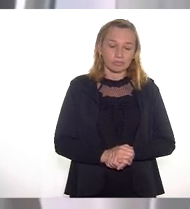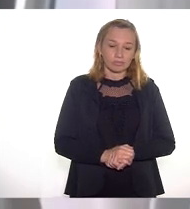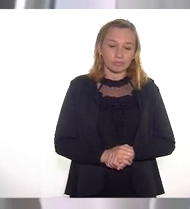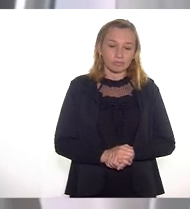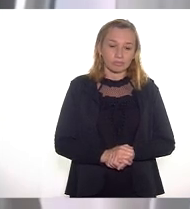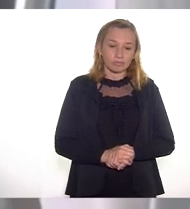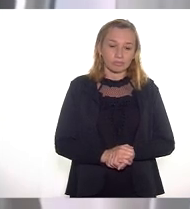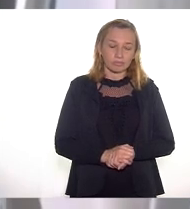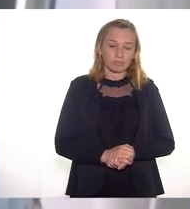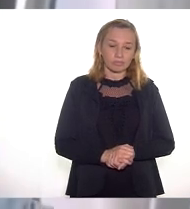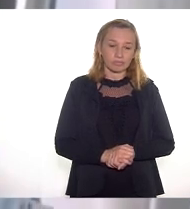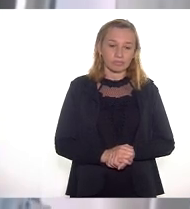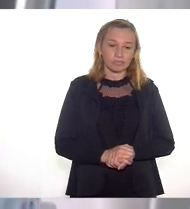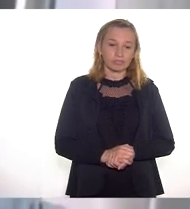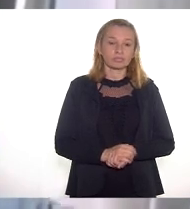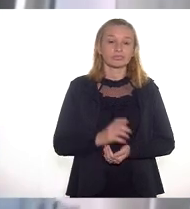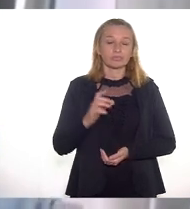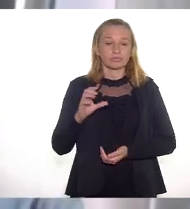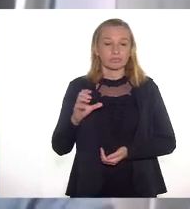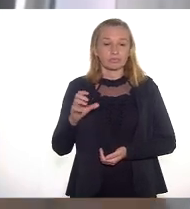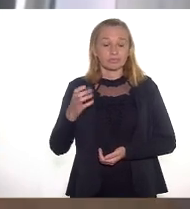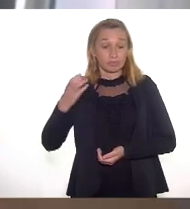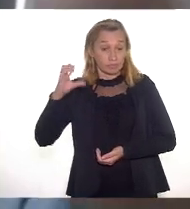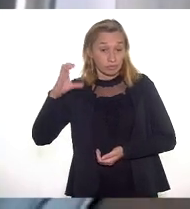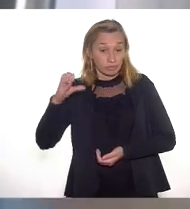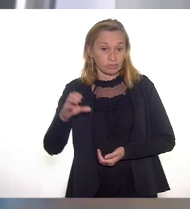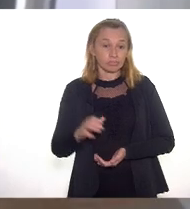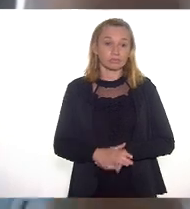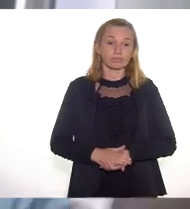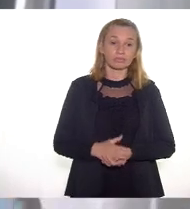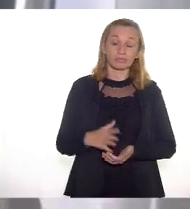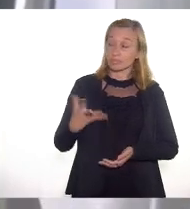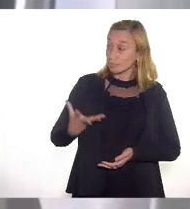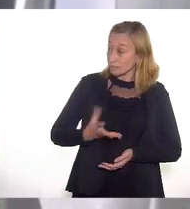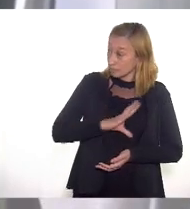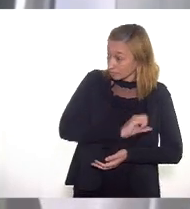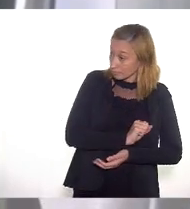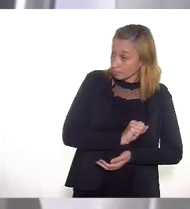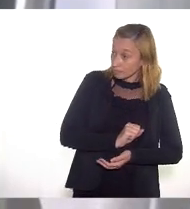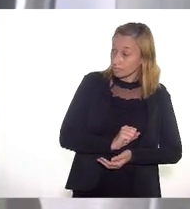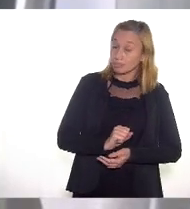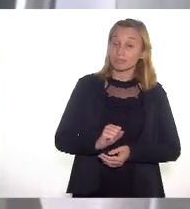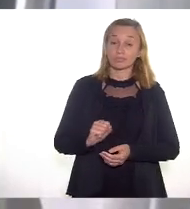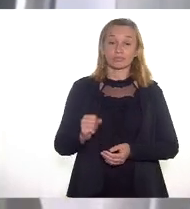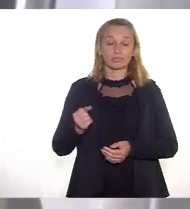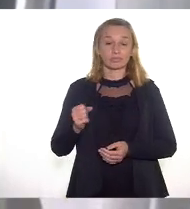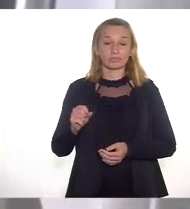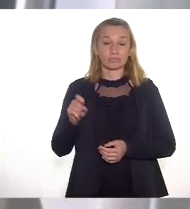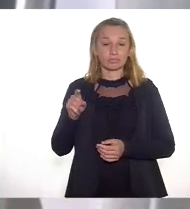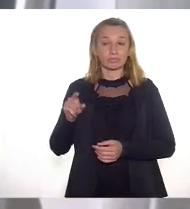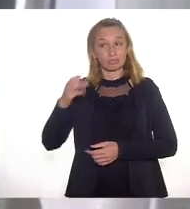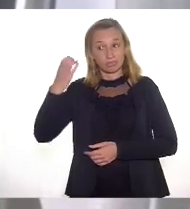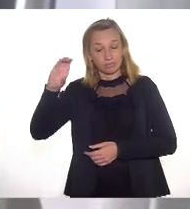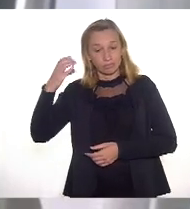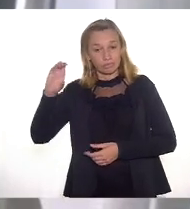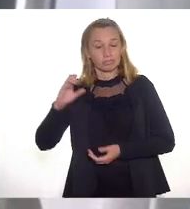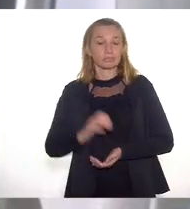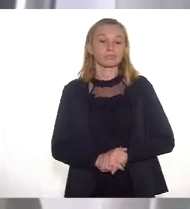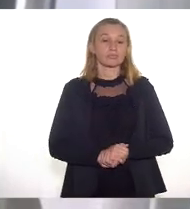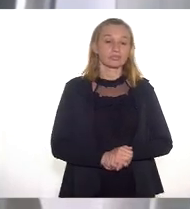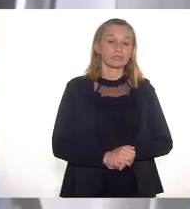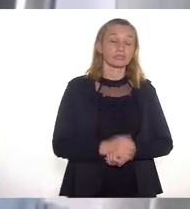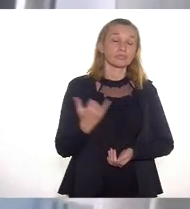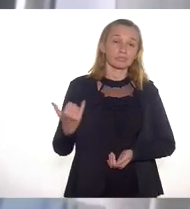com a cidade de Niterói. E Paulo Gustavo é celebrado, amado, idolatrado em Niterói.